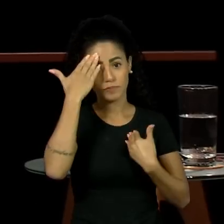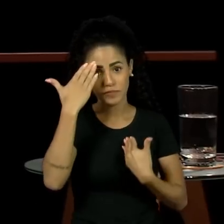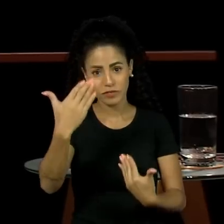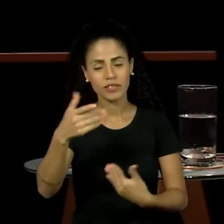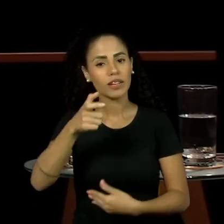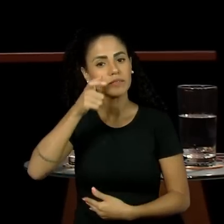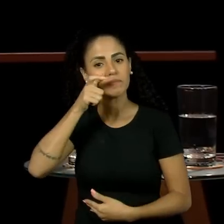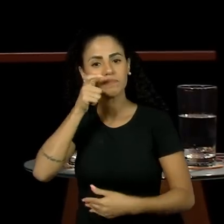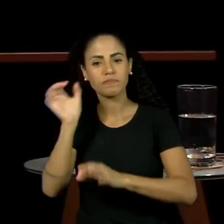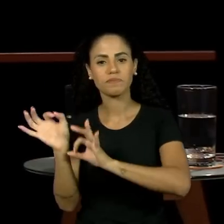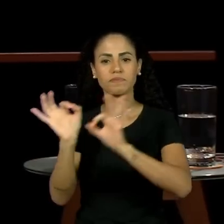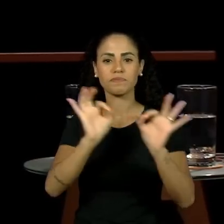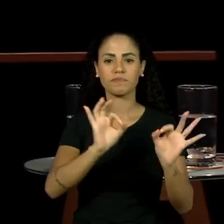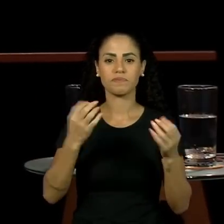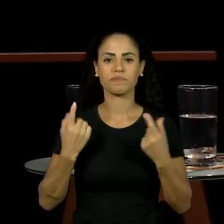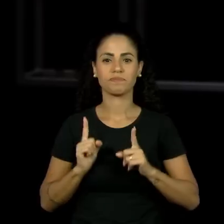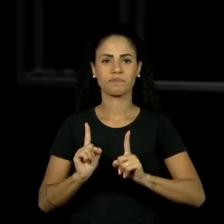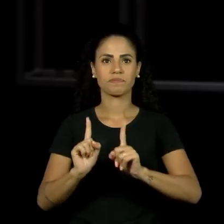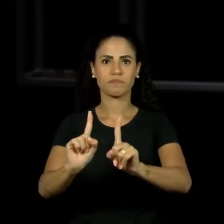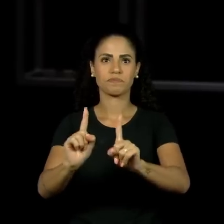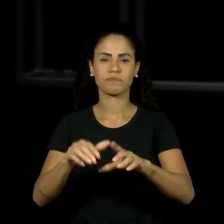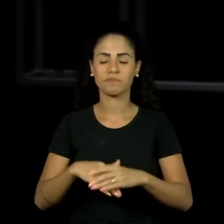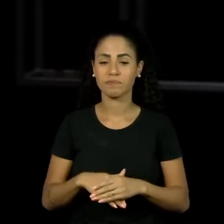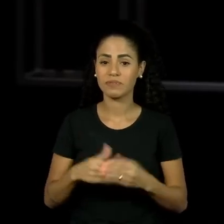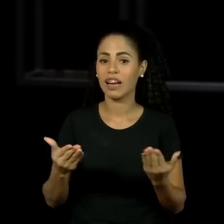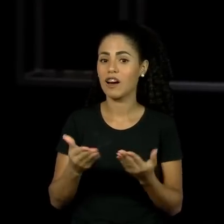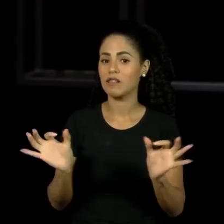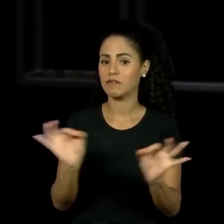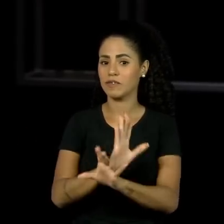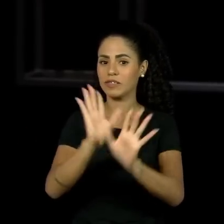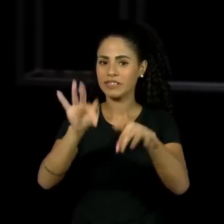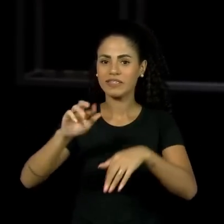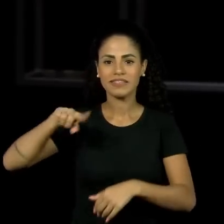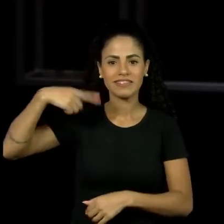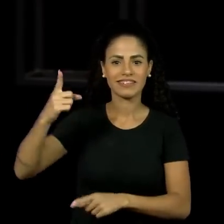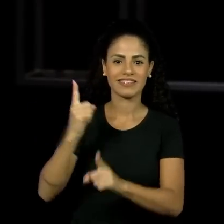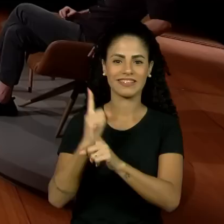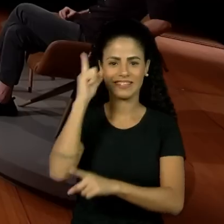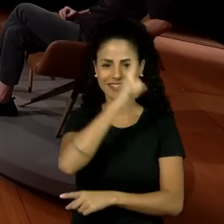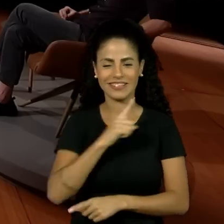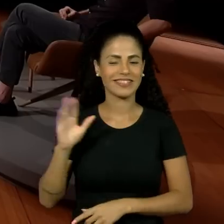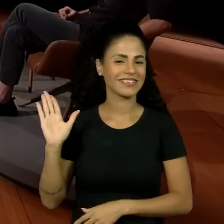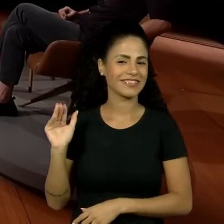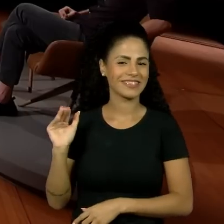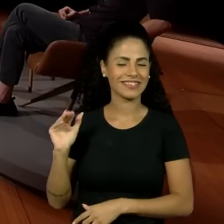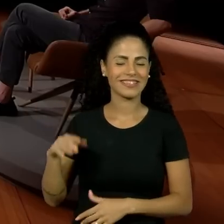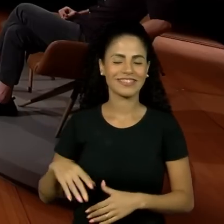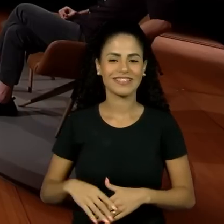também que acompanharam nosso programa até agora. A gente fica por aqui, mas se vê no próximo domingo. Até lá.